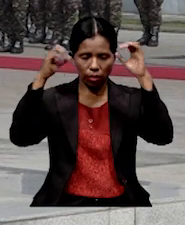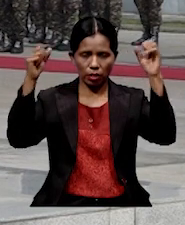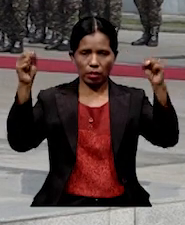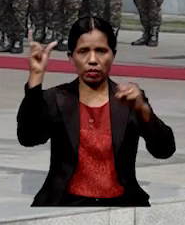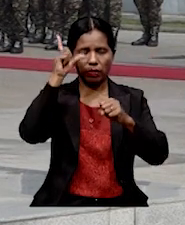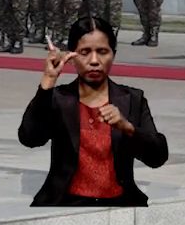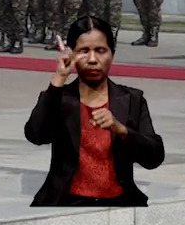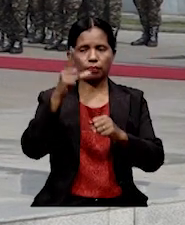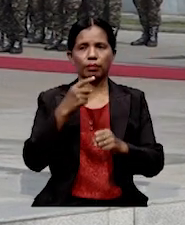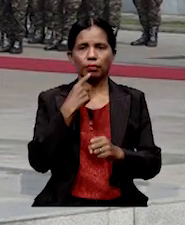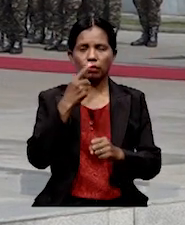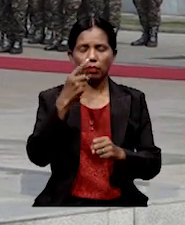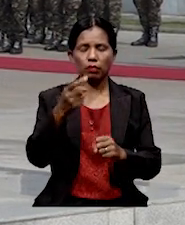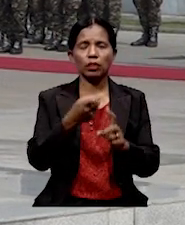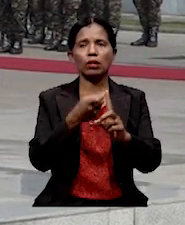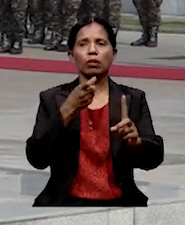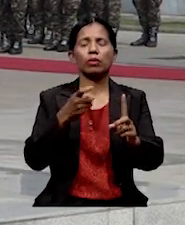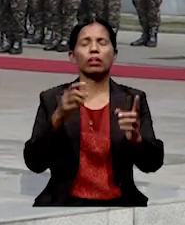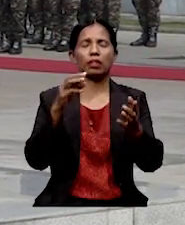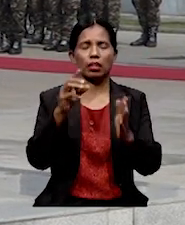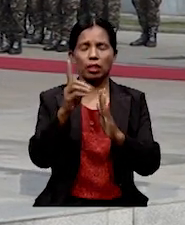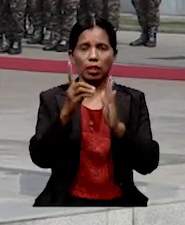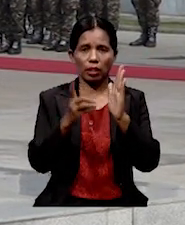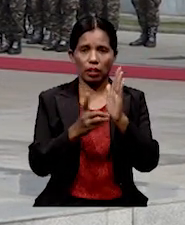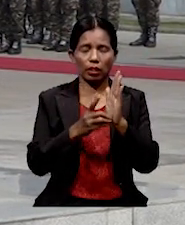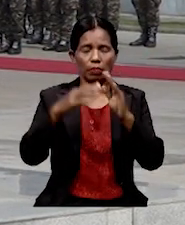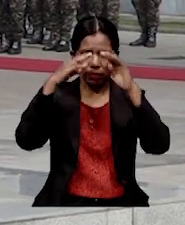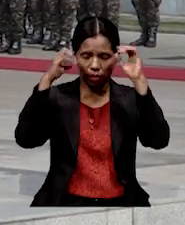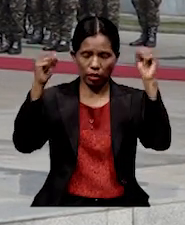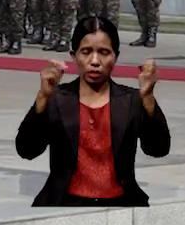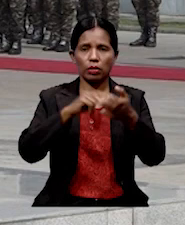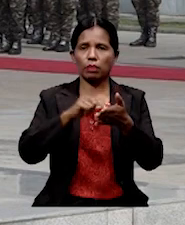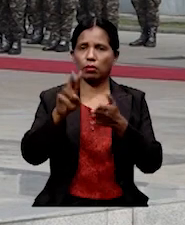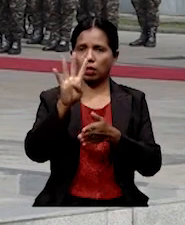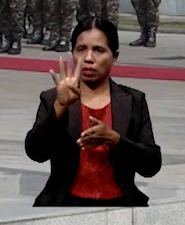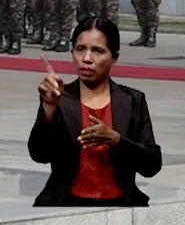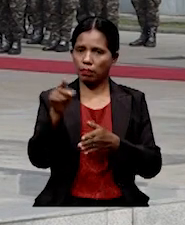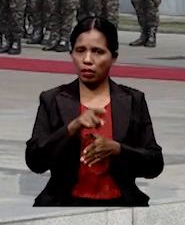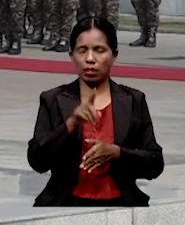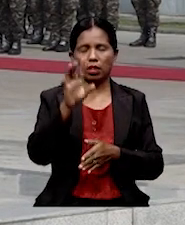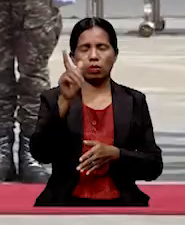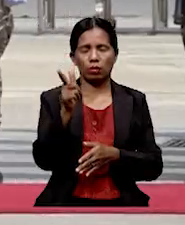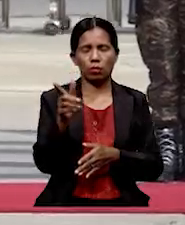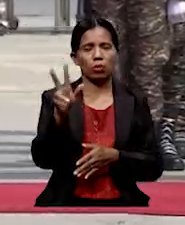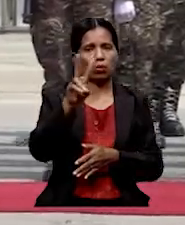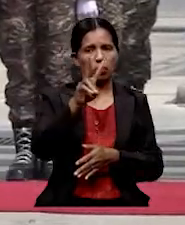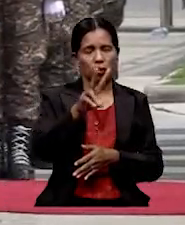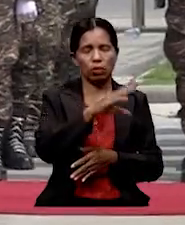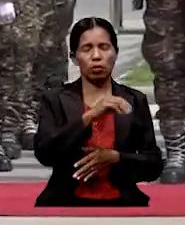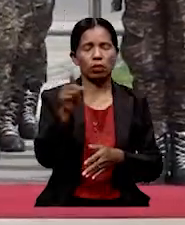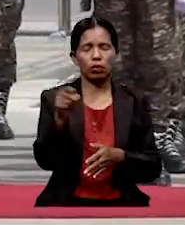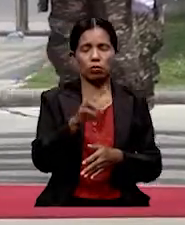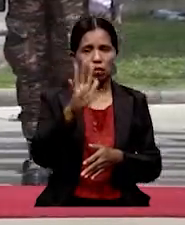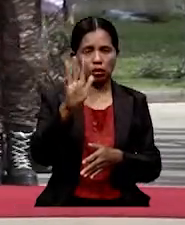Francisco Guterres Luolo, liu-se decreto Presidente República, número HAT barra Rihunrua Ruanulu Resinrua, número 5